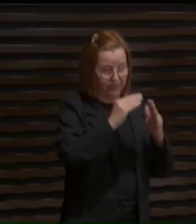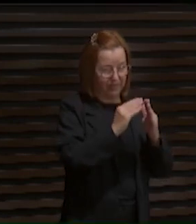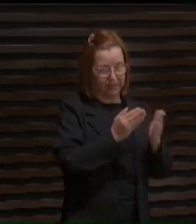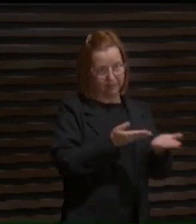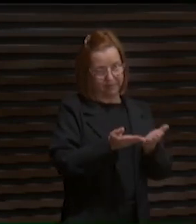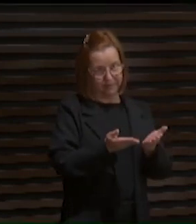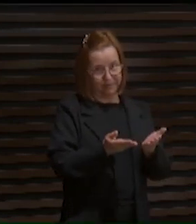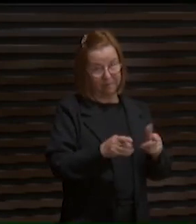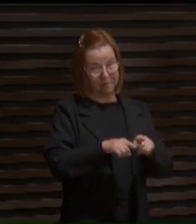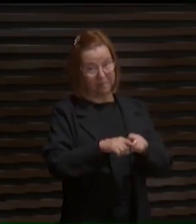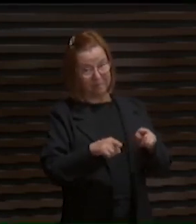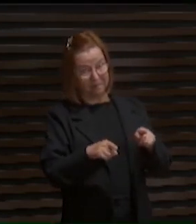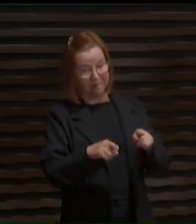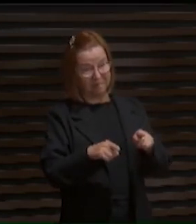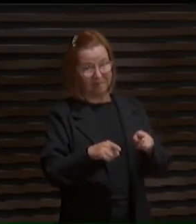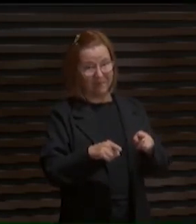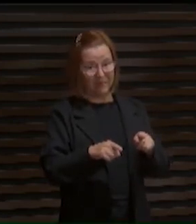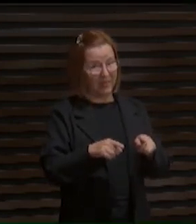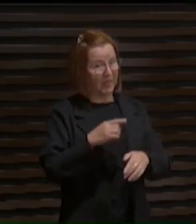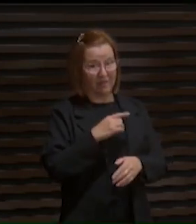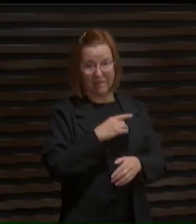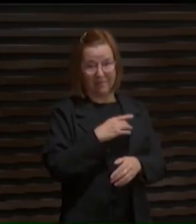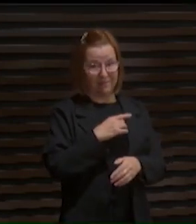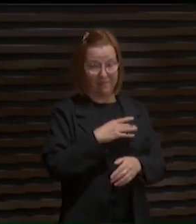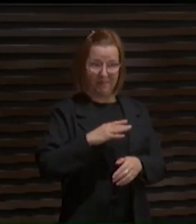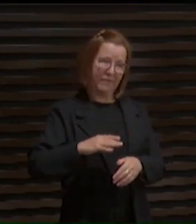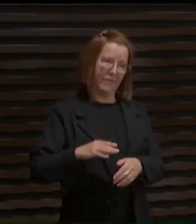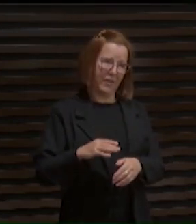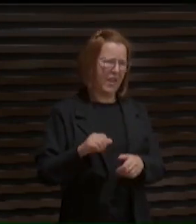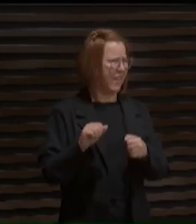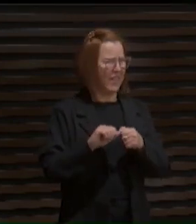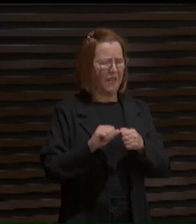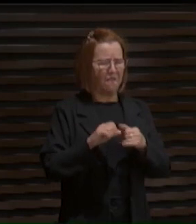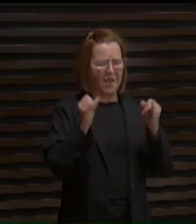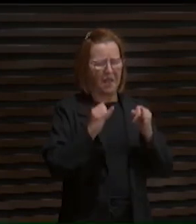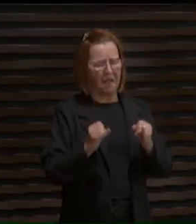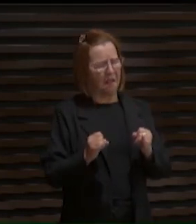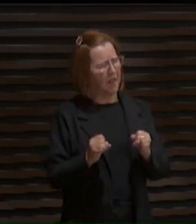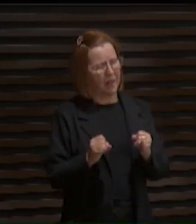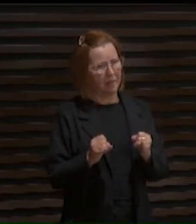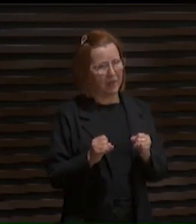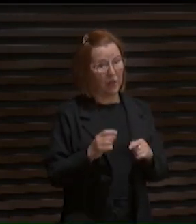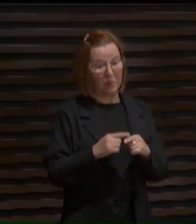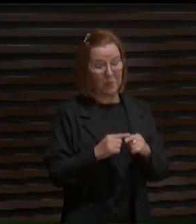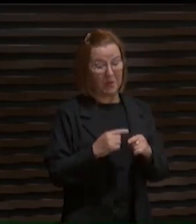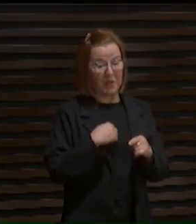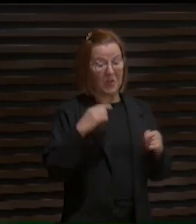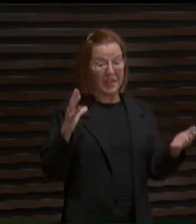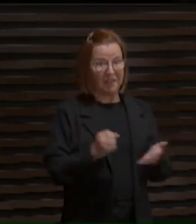Portanto, não tenha outros deuses diante de mim, não faça imagem de escultura. Porque eu salvei